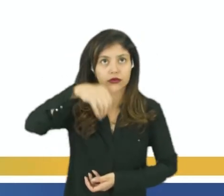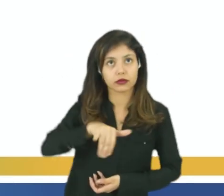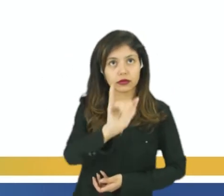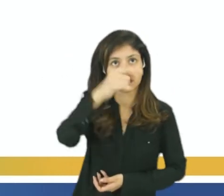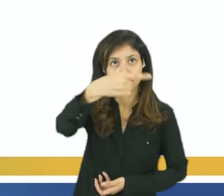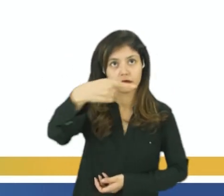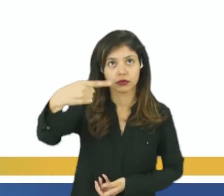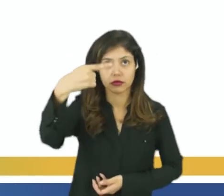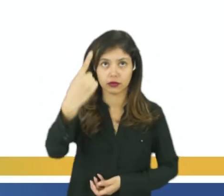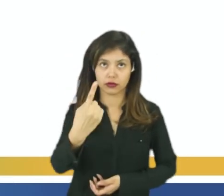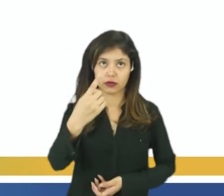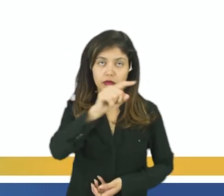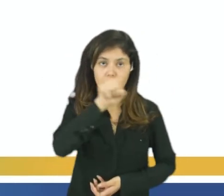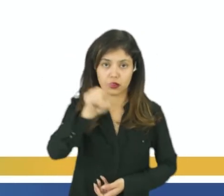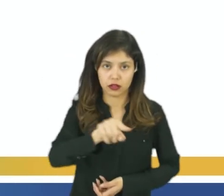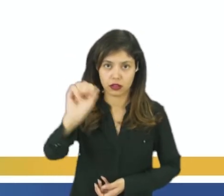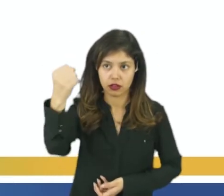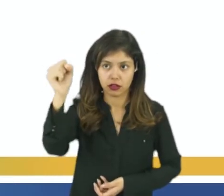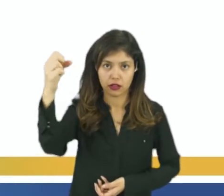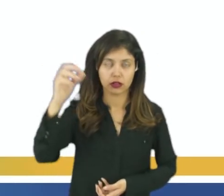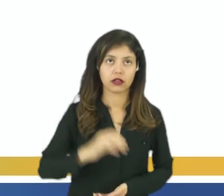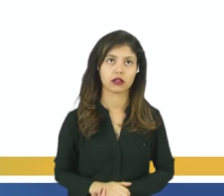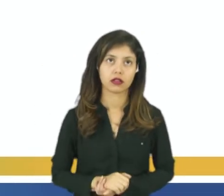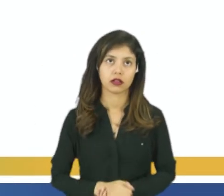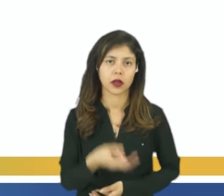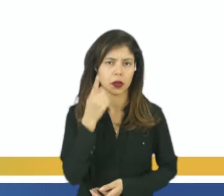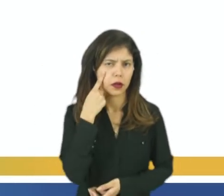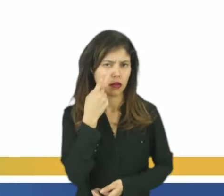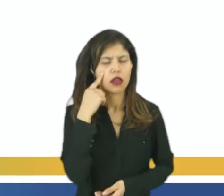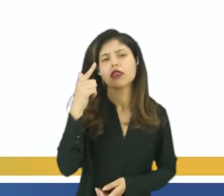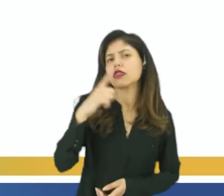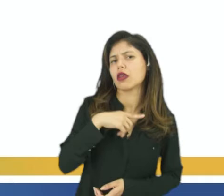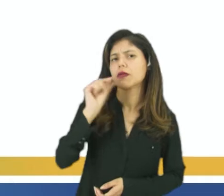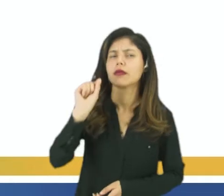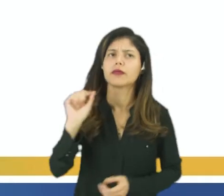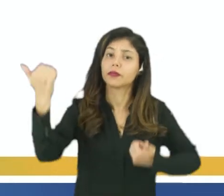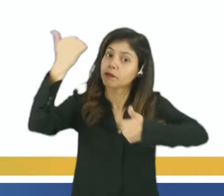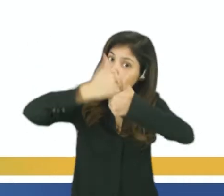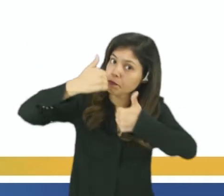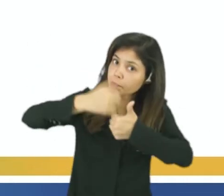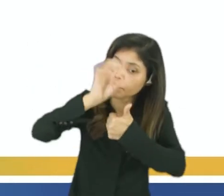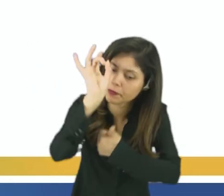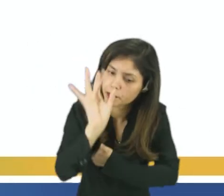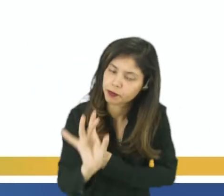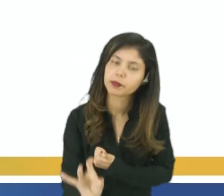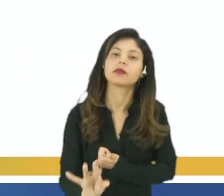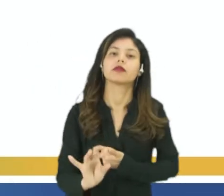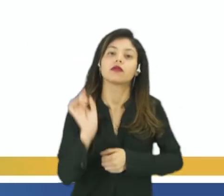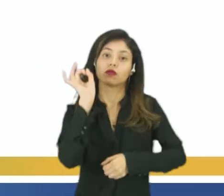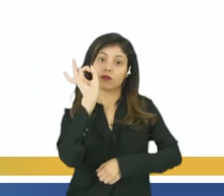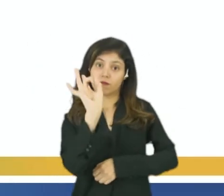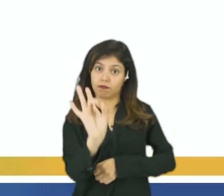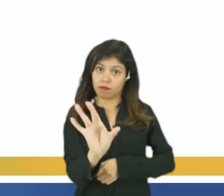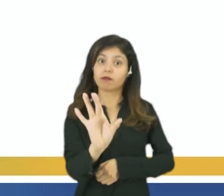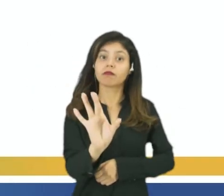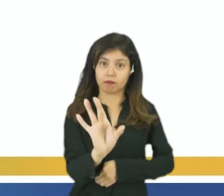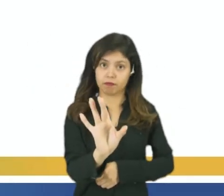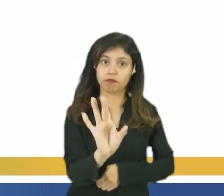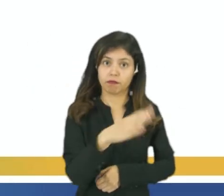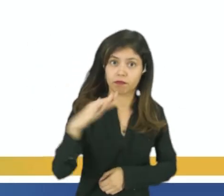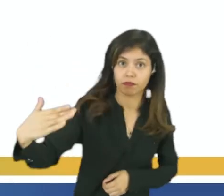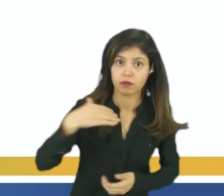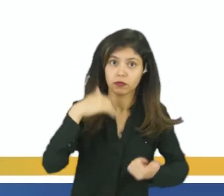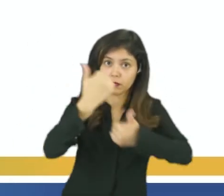e z igual a 8, nós temos, e aí novamente nós vamos substituir. Só que quando você